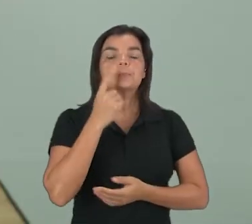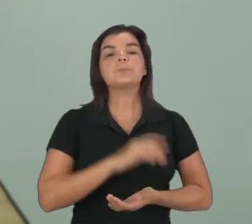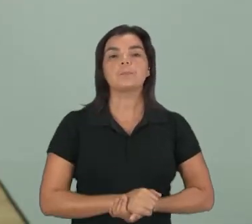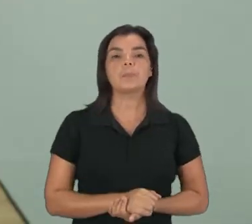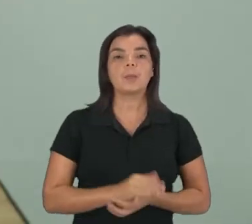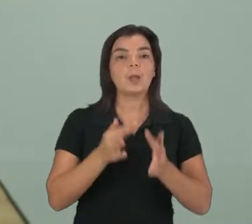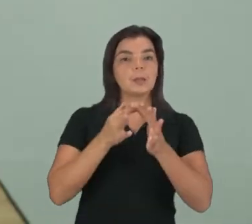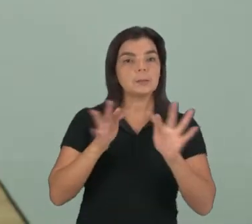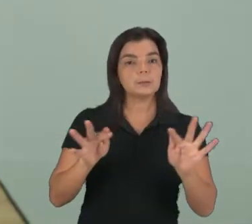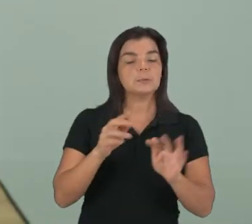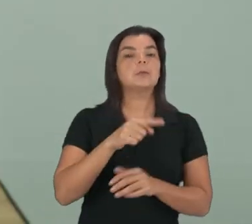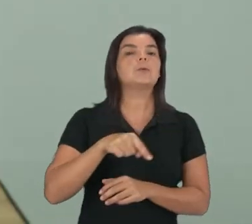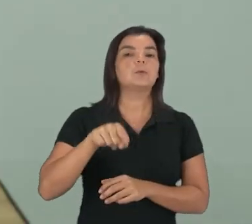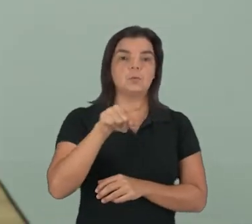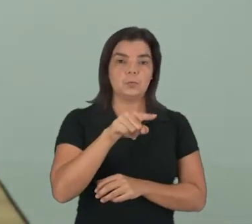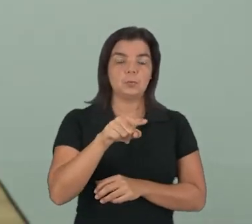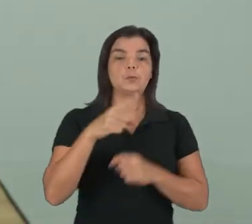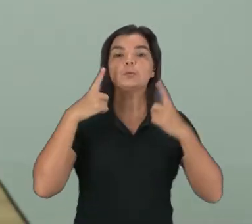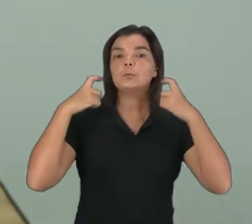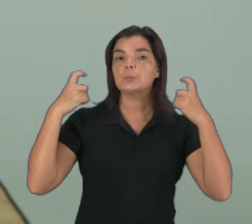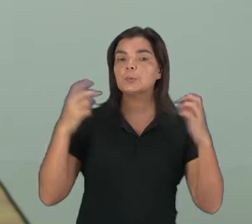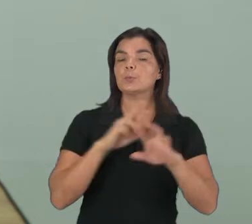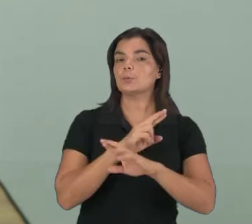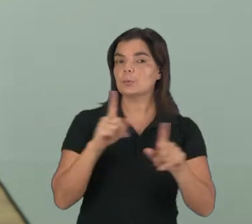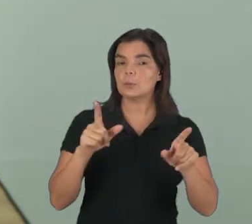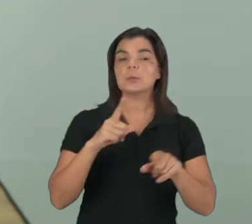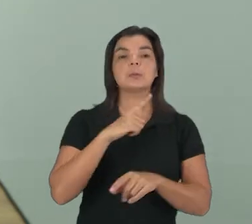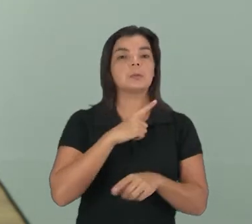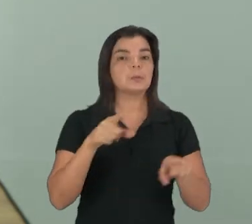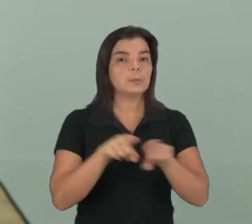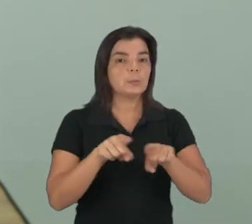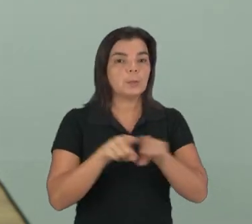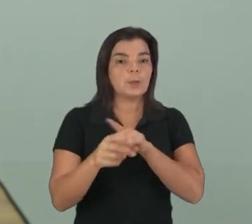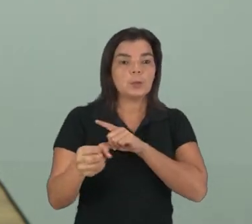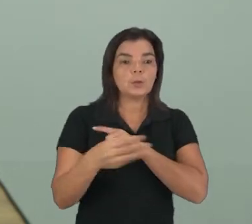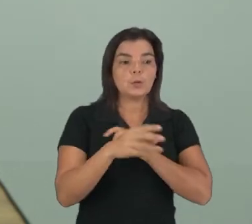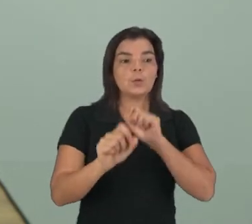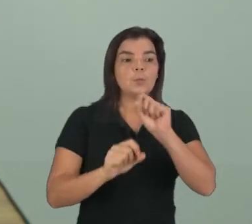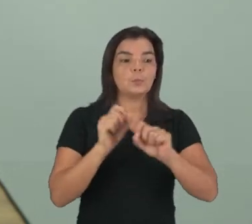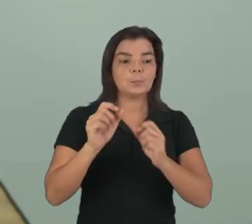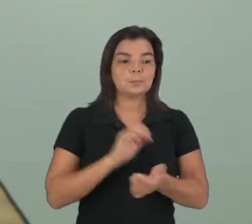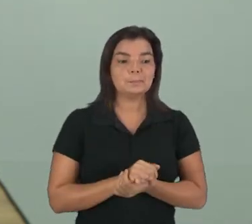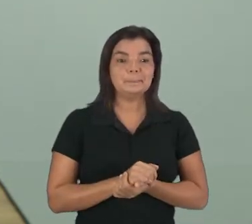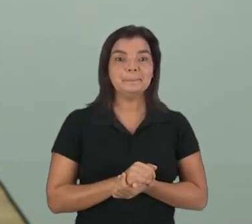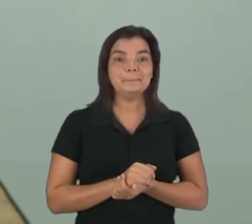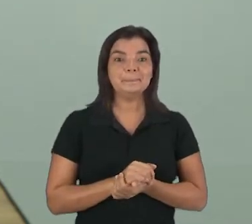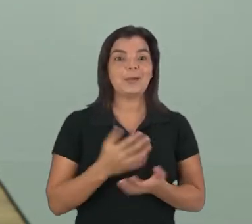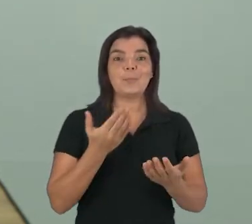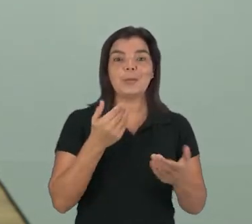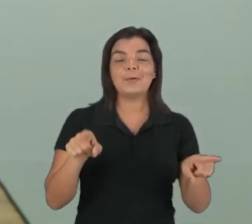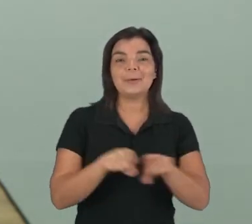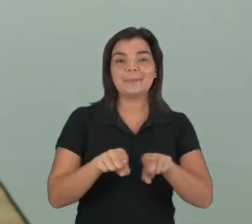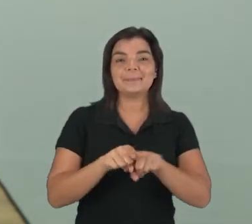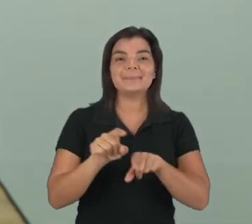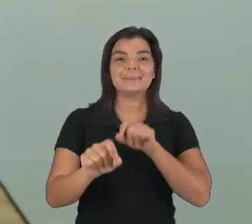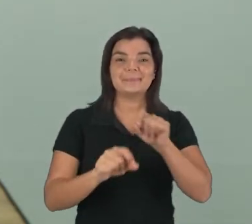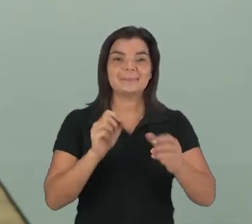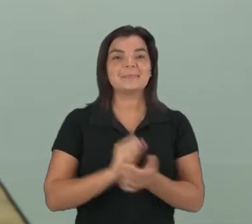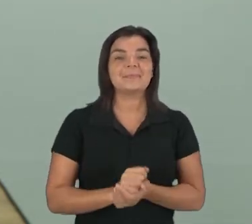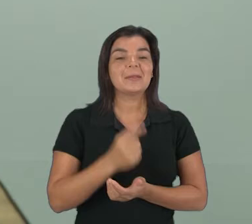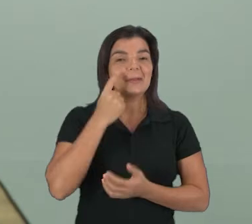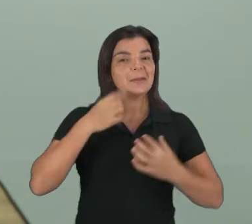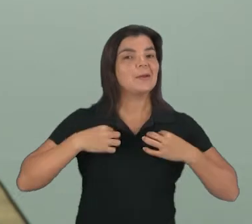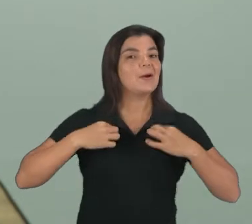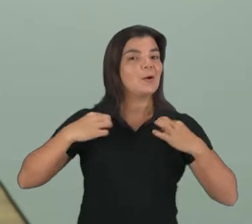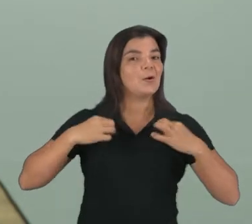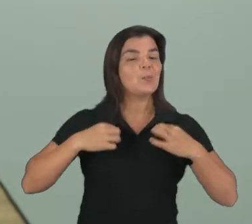última frase, além do som ser diferente, nós temos também novamente um sentido diferente. Porque quando eu afirmo, quando eu digo que a